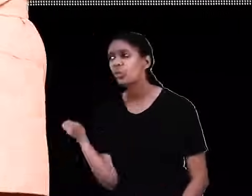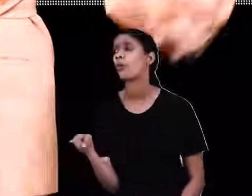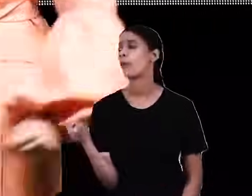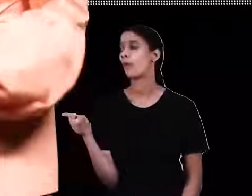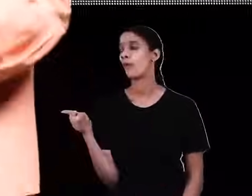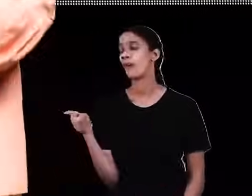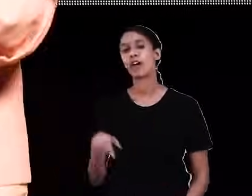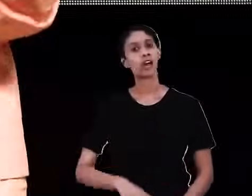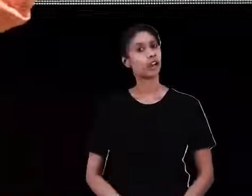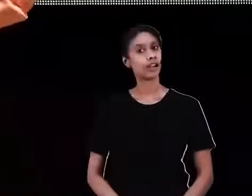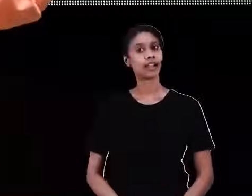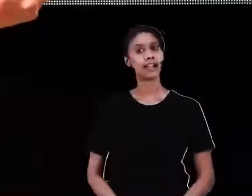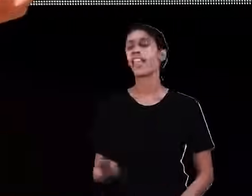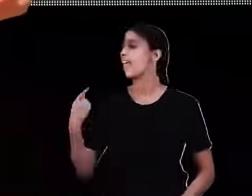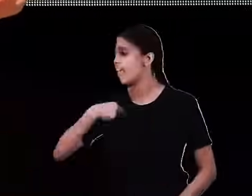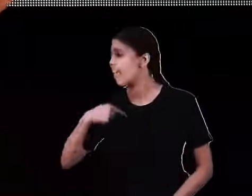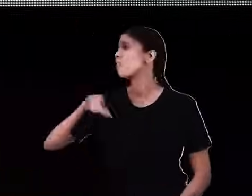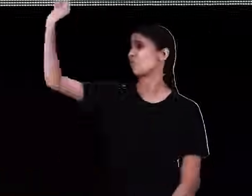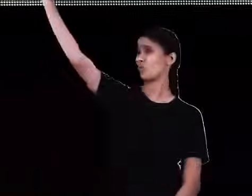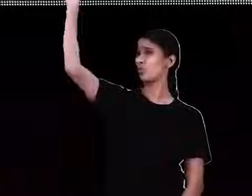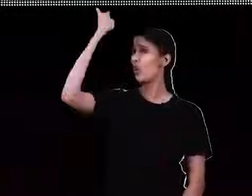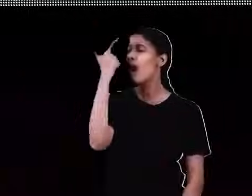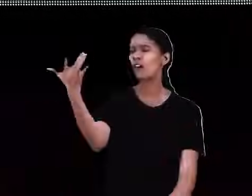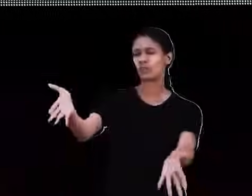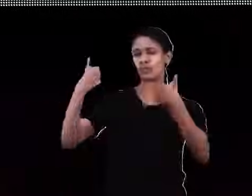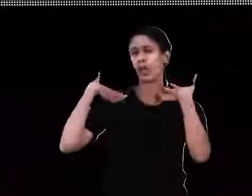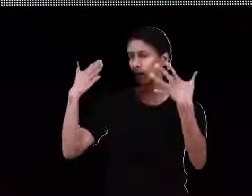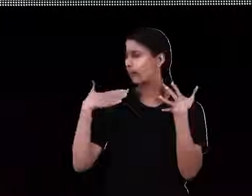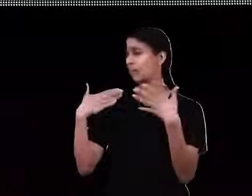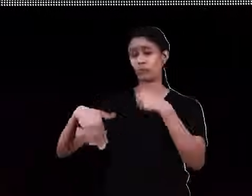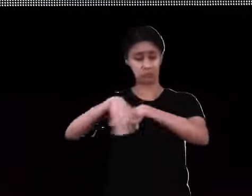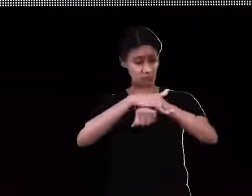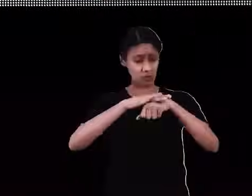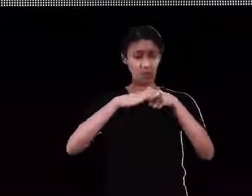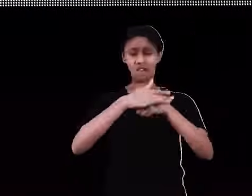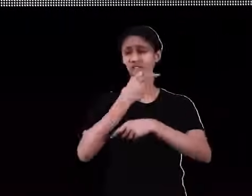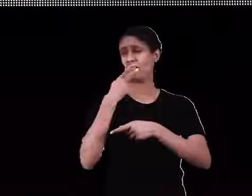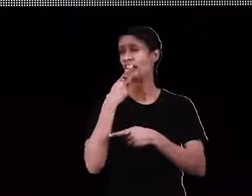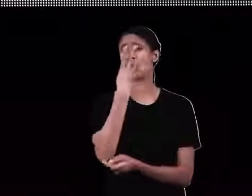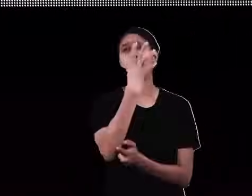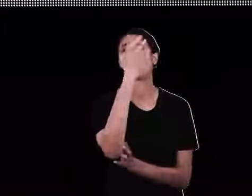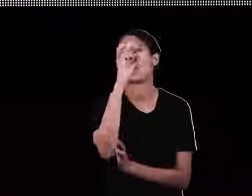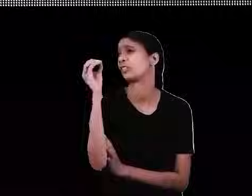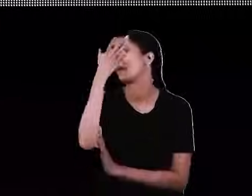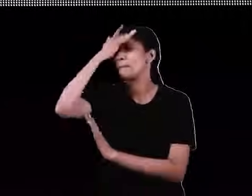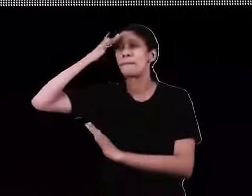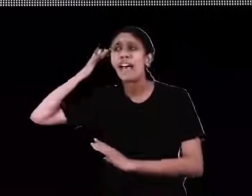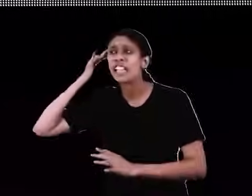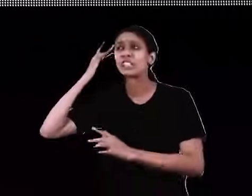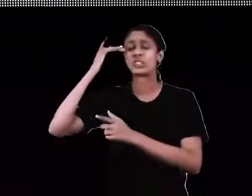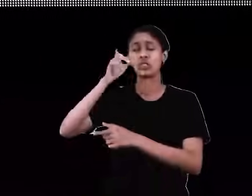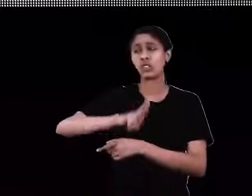pele. Fiquei debaixo de sol quente, convencendo 400 cangaceiros